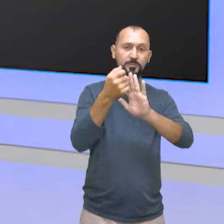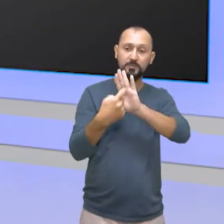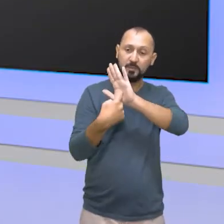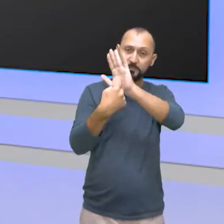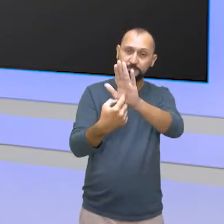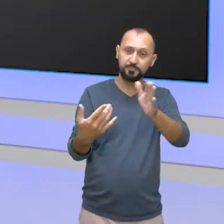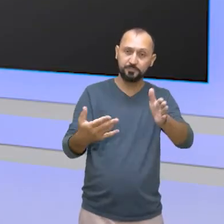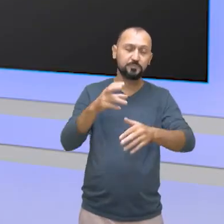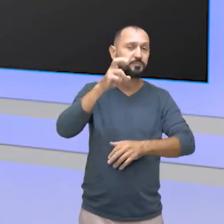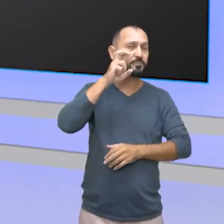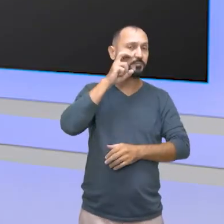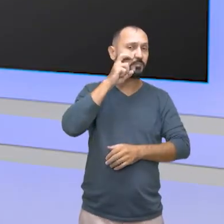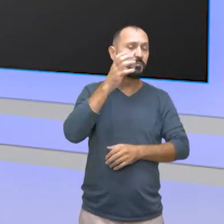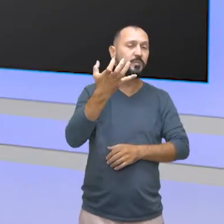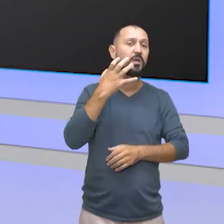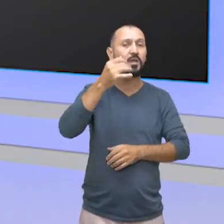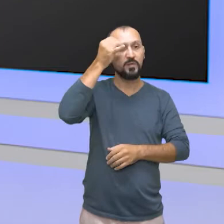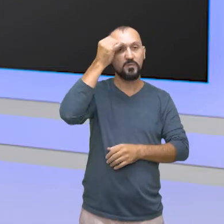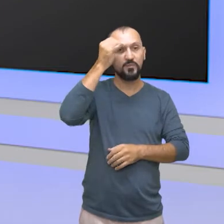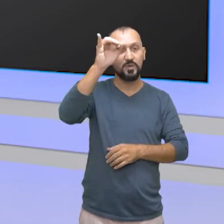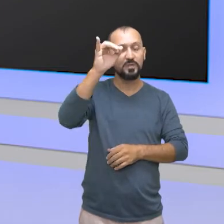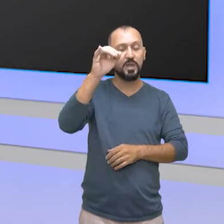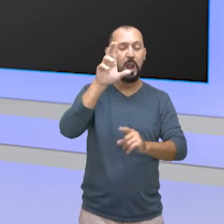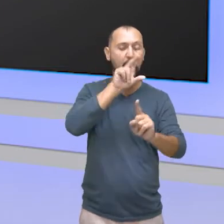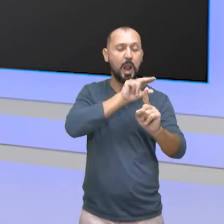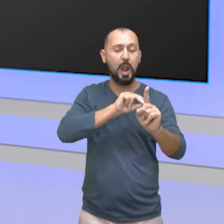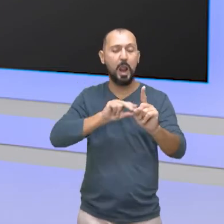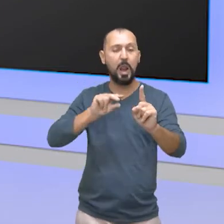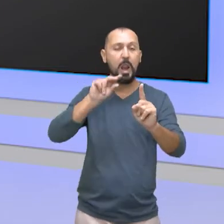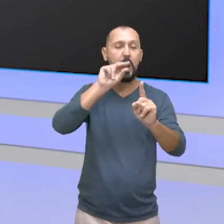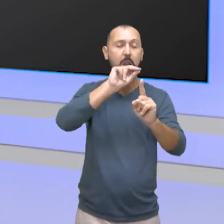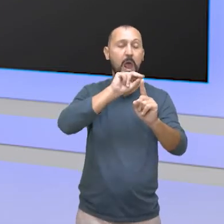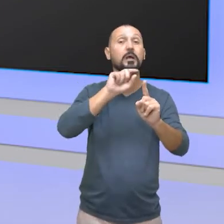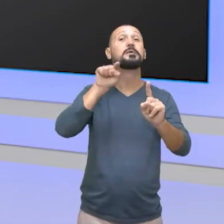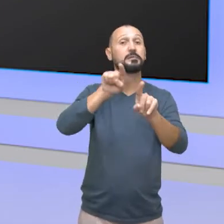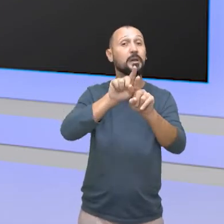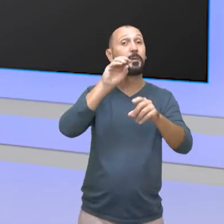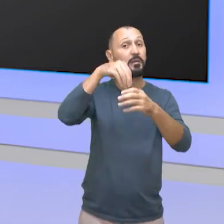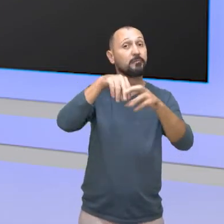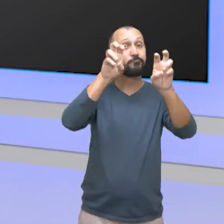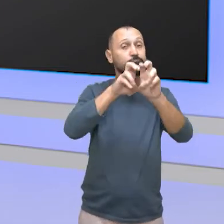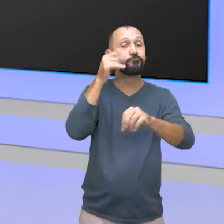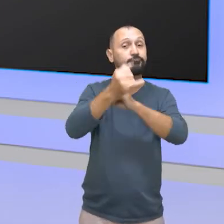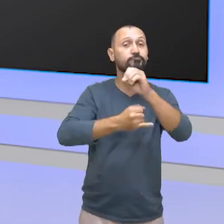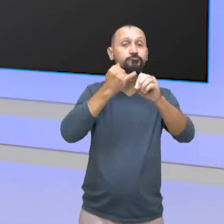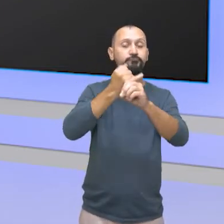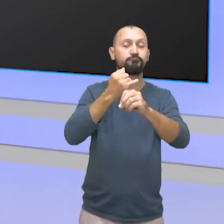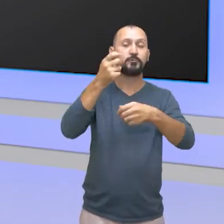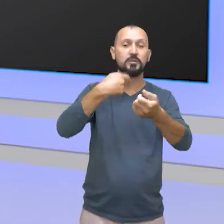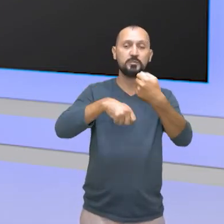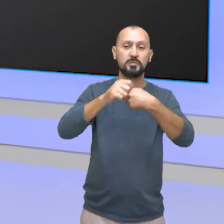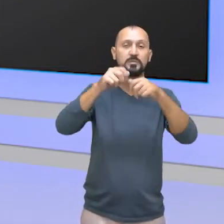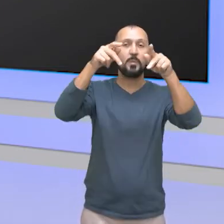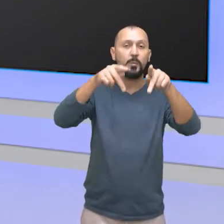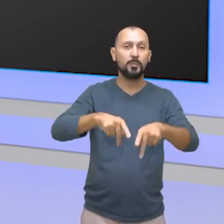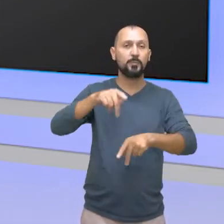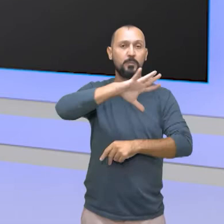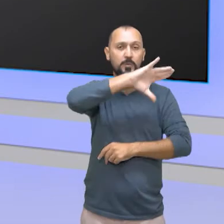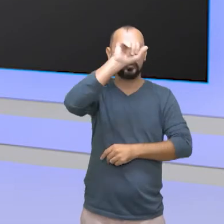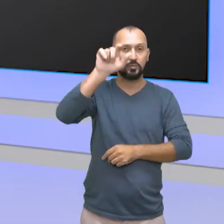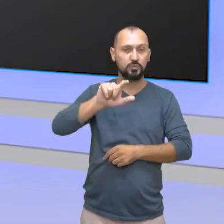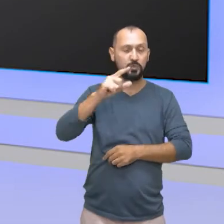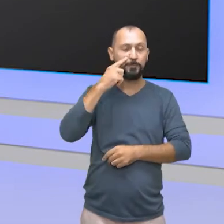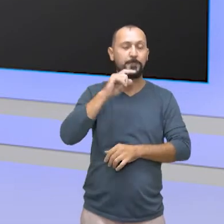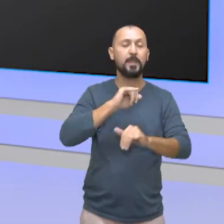Projeto apresentado nesta quinta-feira quer combater assédio ou abuso virtual no âmbito da administração pública de